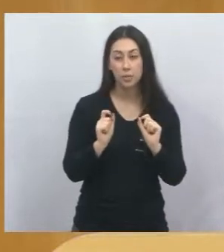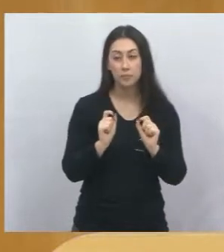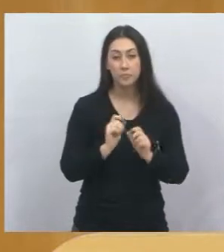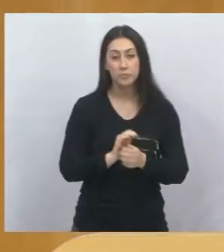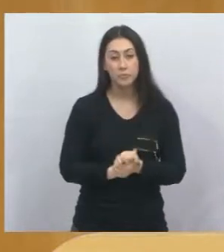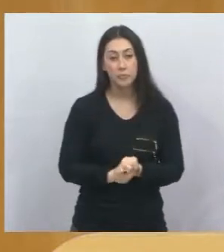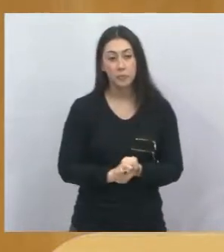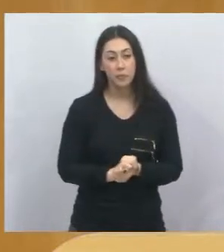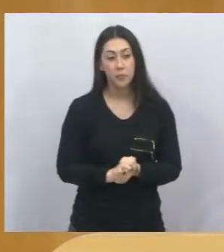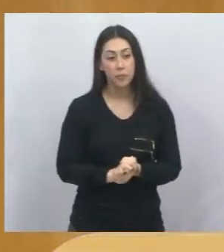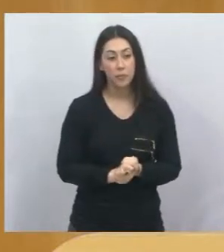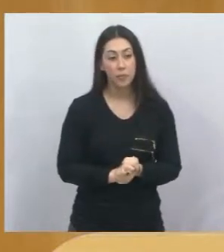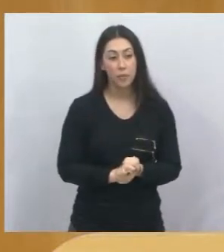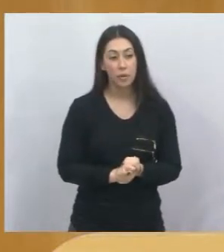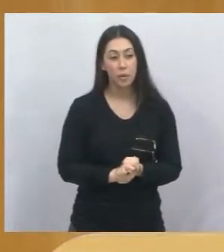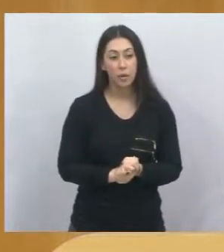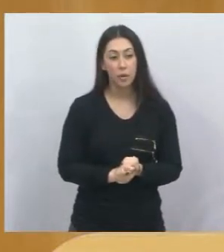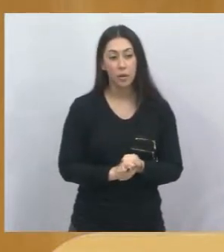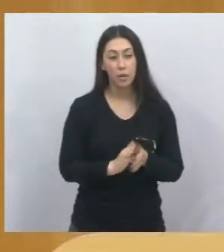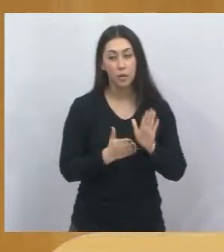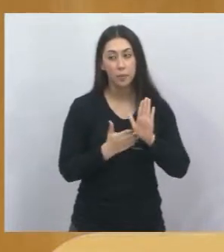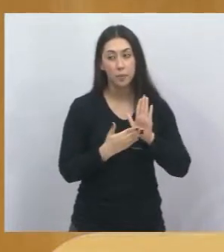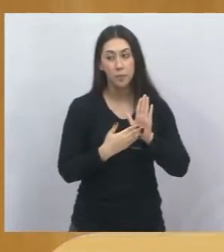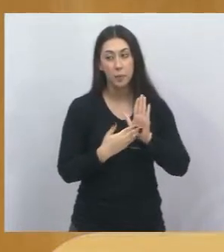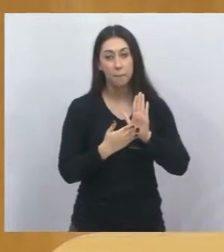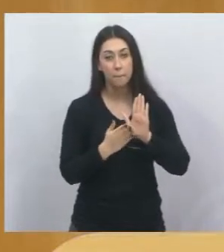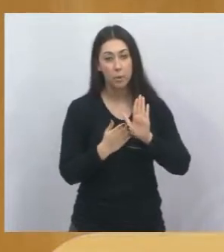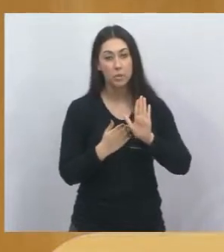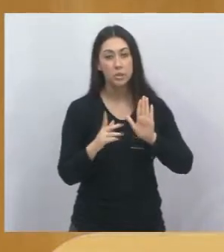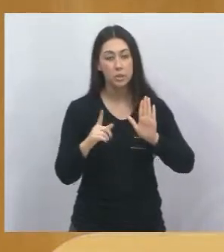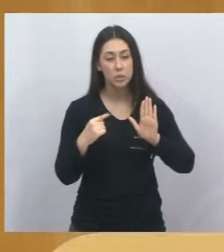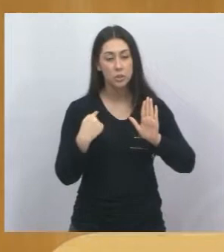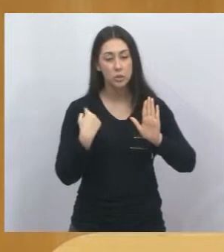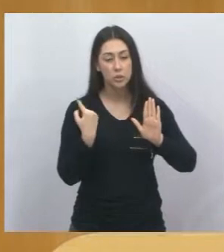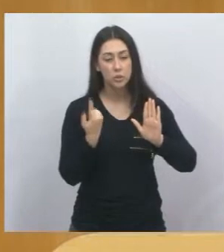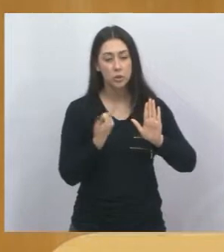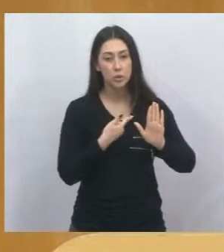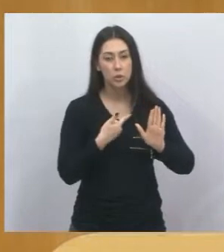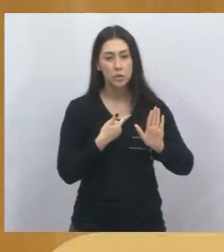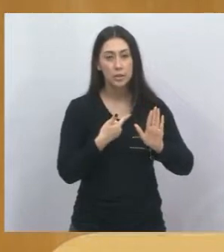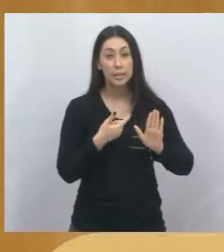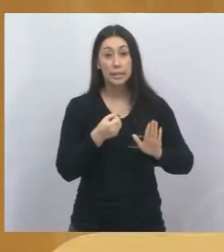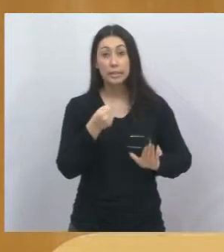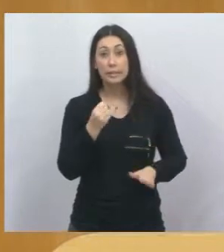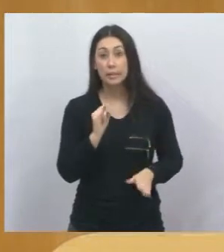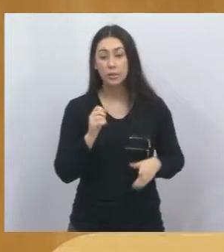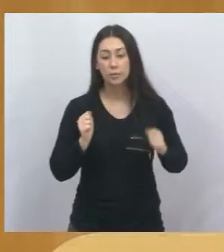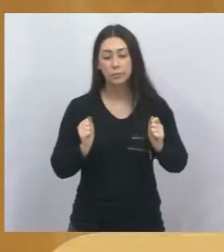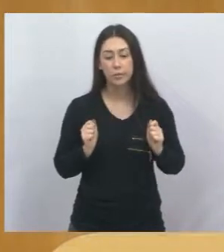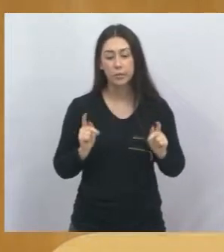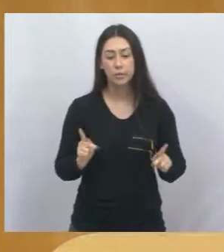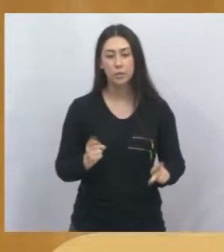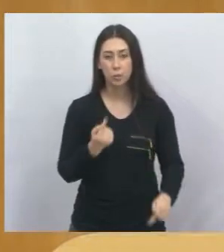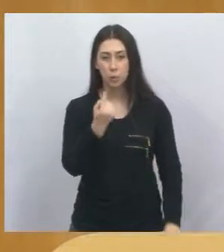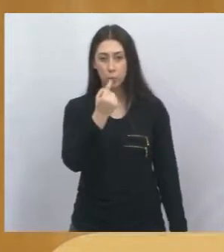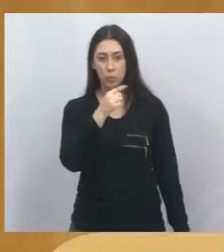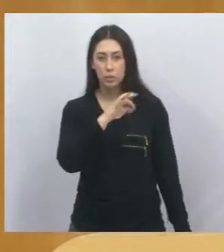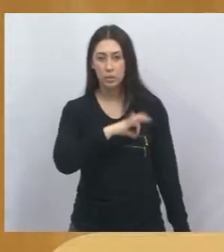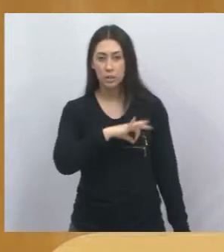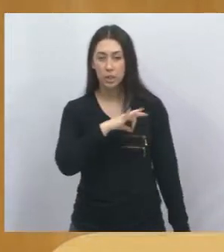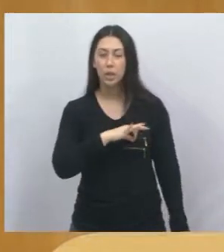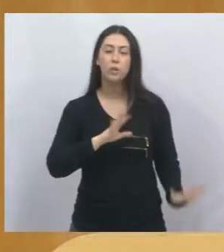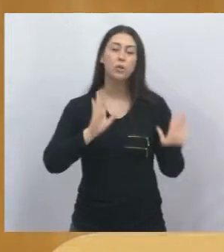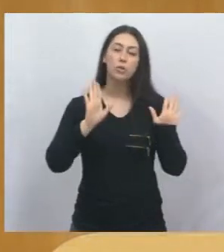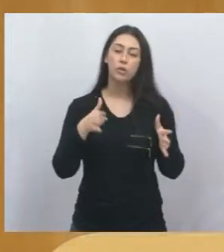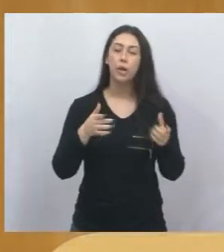onde uma proposta do auditor era que a partir de um salário mínimo já